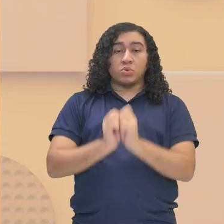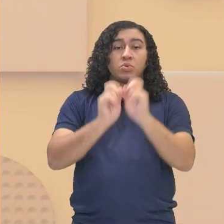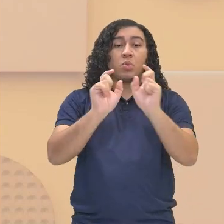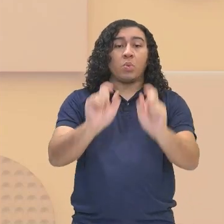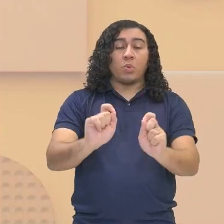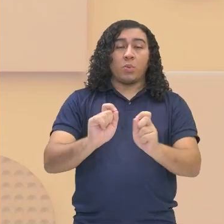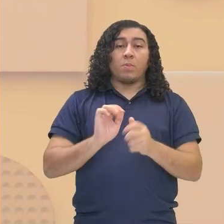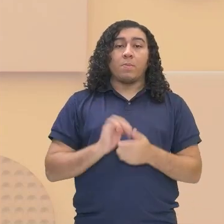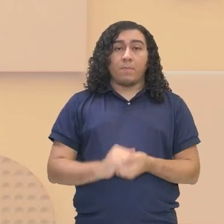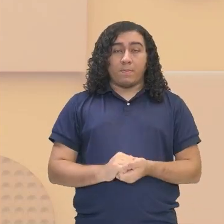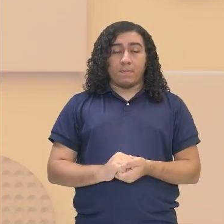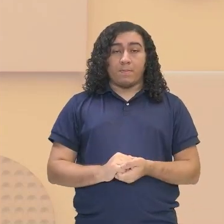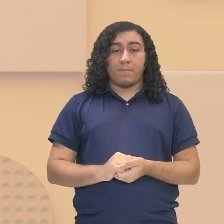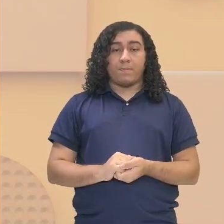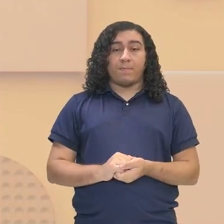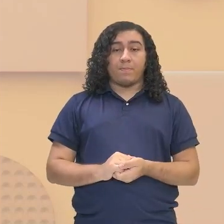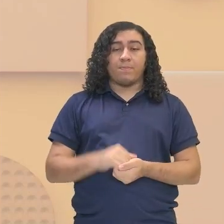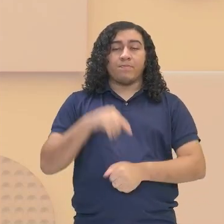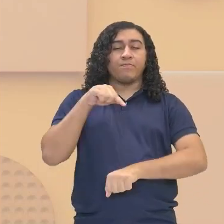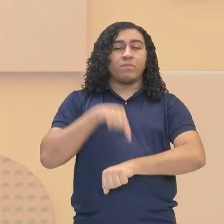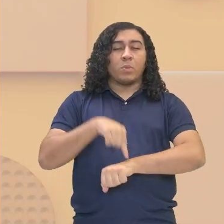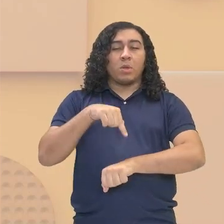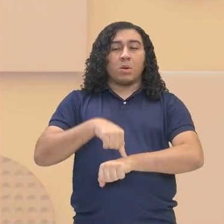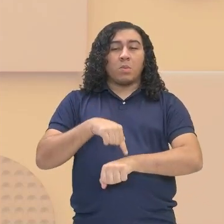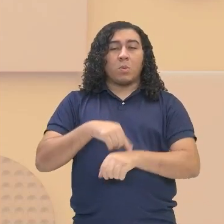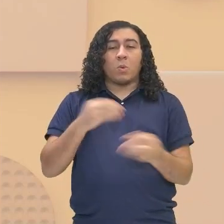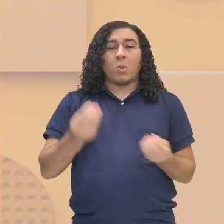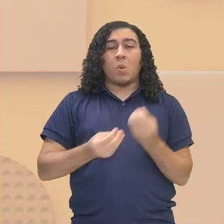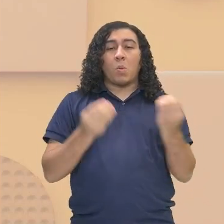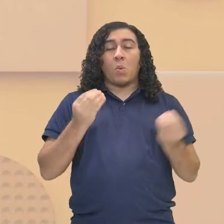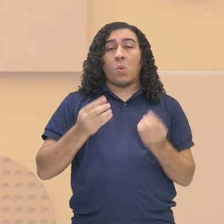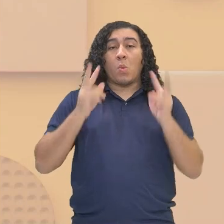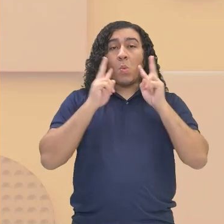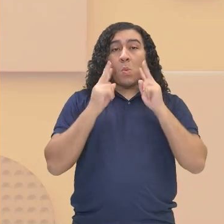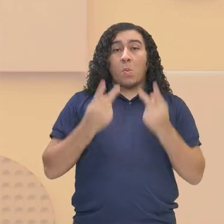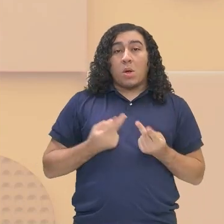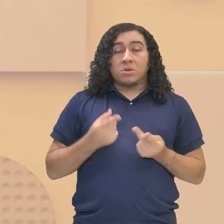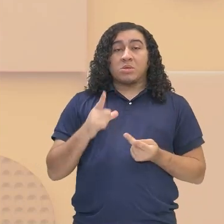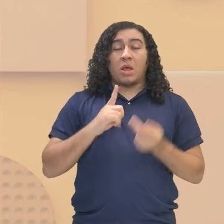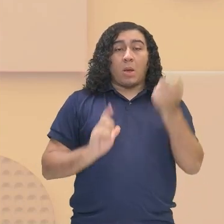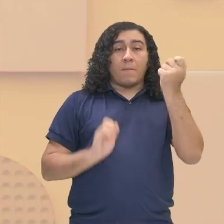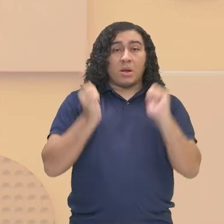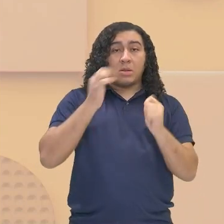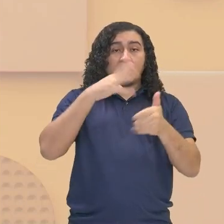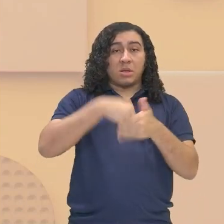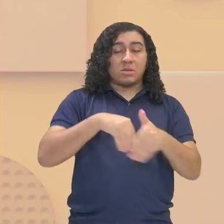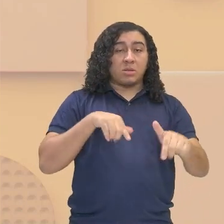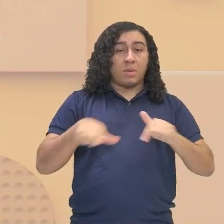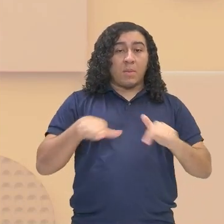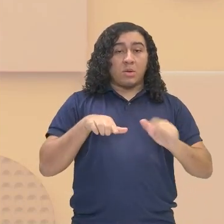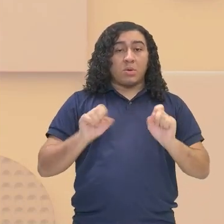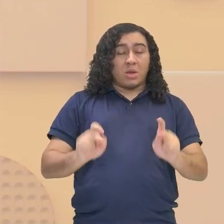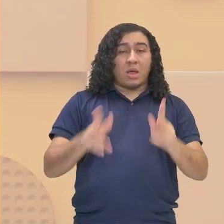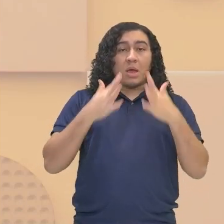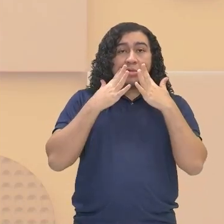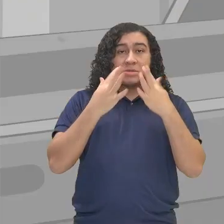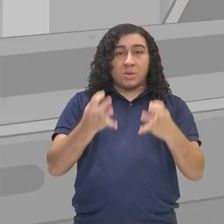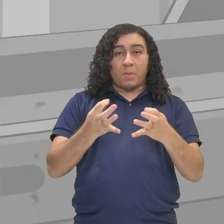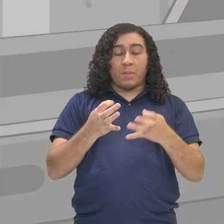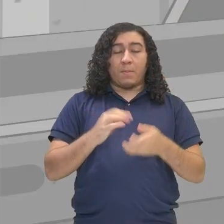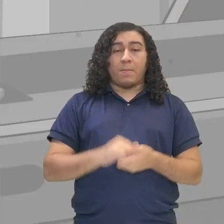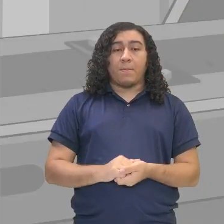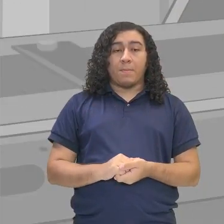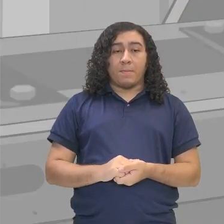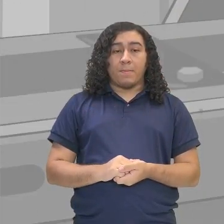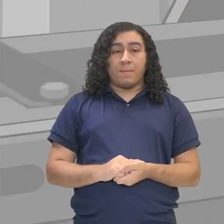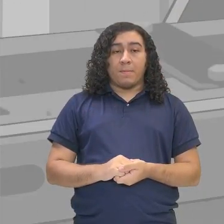né? Esse tempo, como que esse homem, então, ele vai ser ali um operário, então, dentro das fábricas. Observe aí comigo, olha